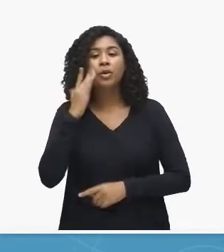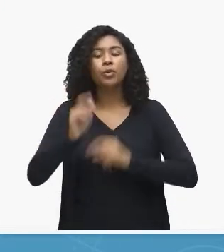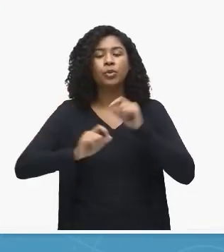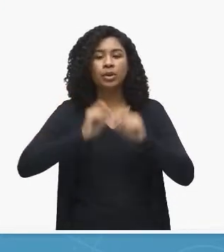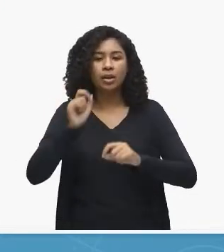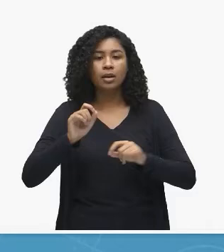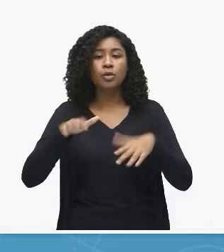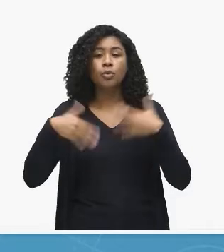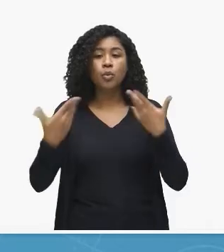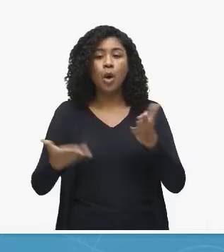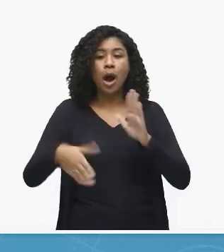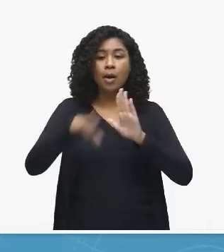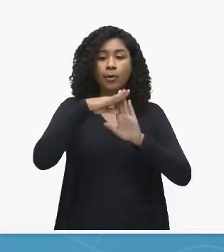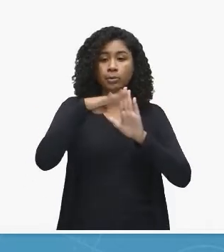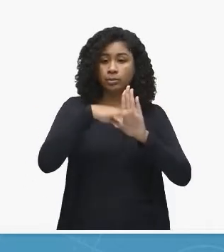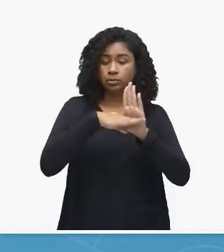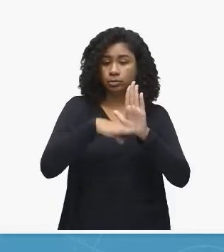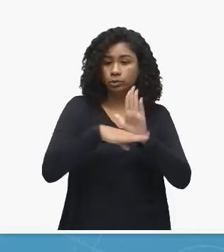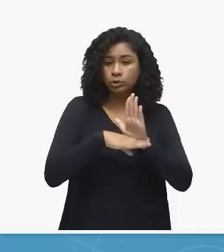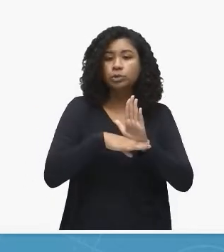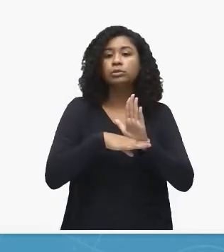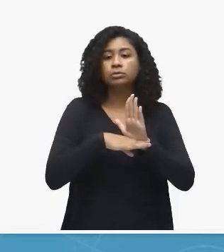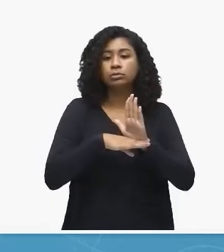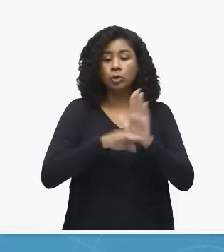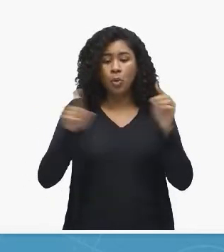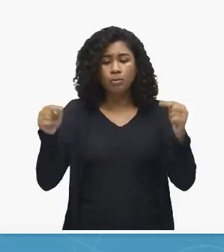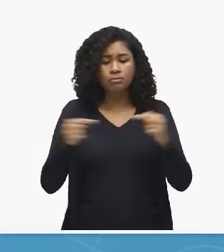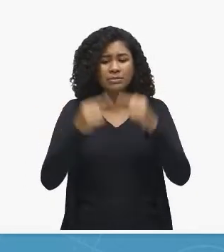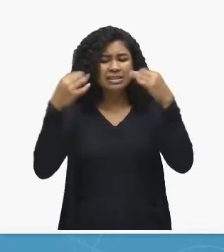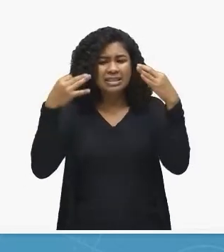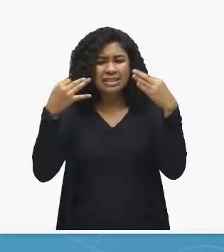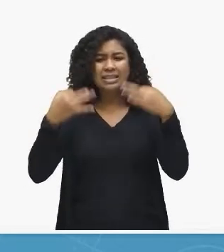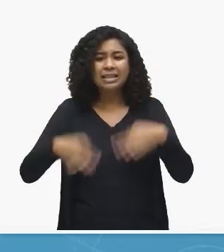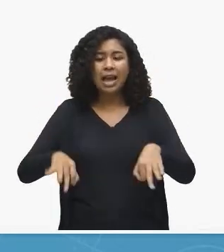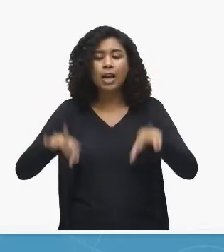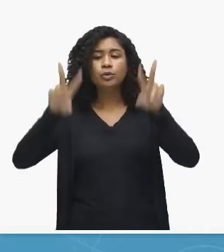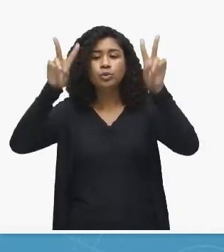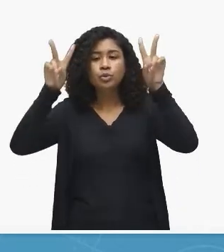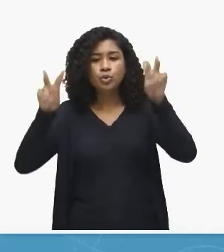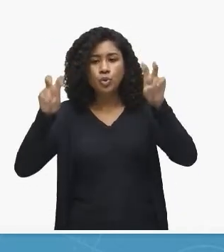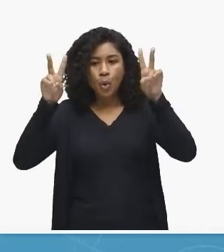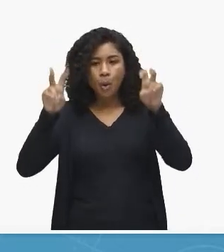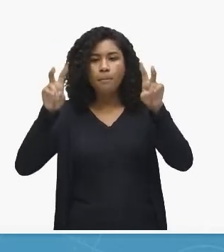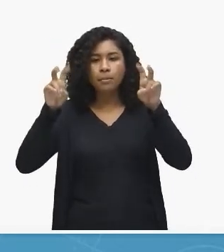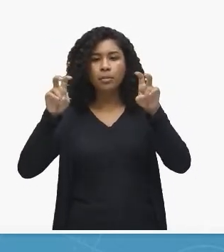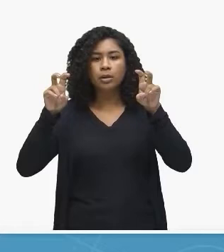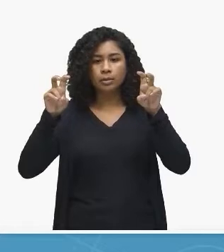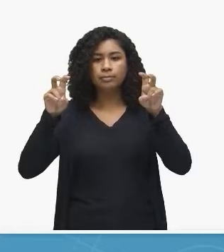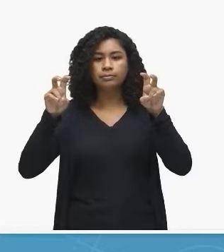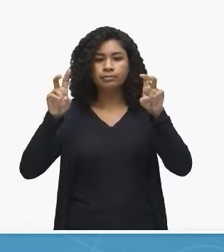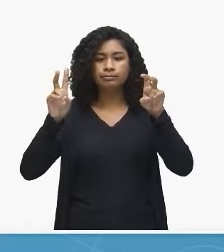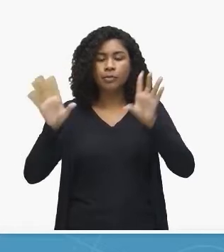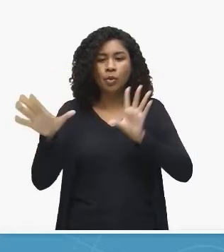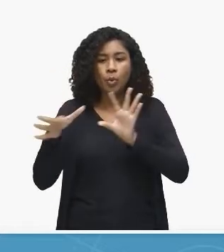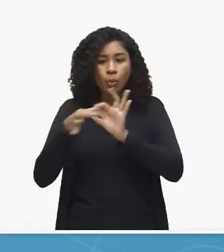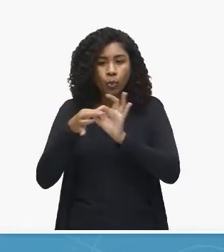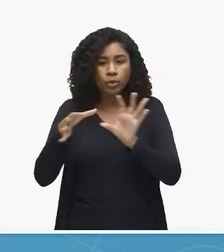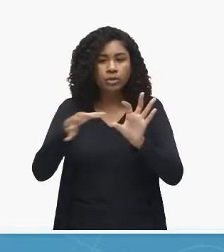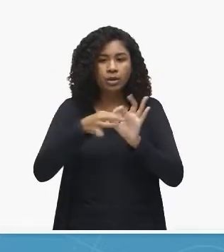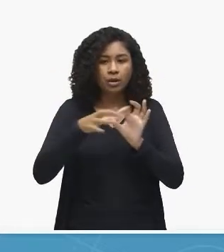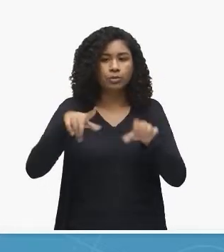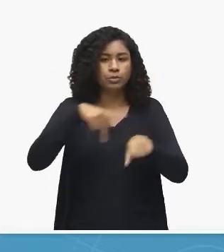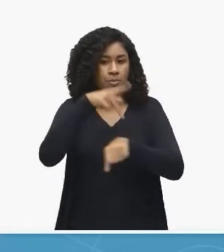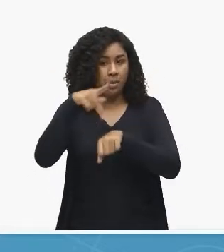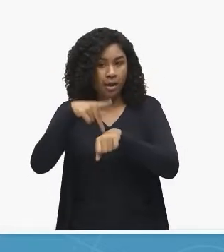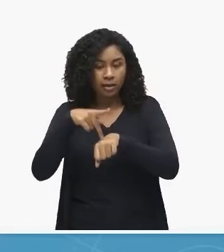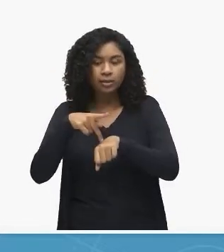das alternativas indica corretamente as coligações de nações e países participantes. Então